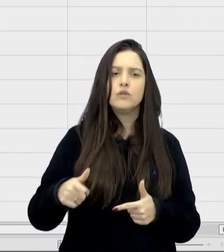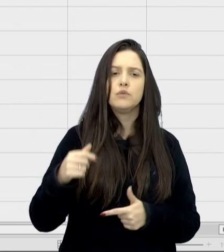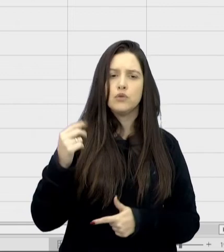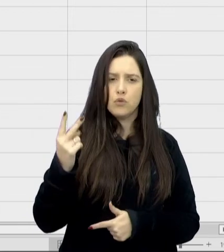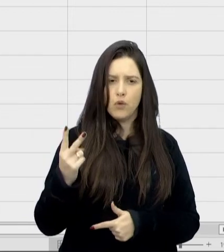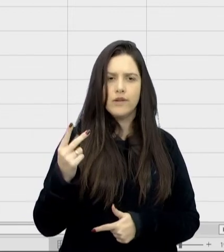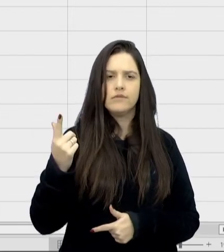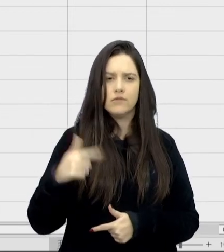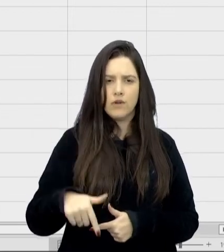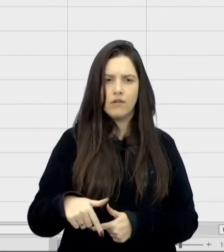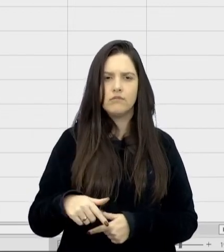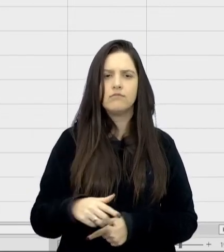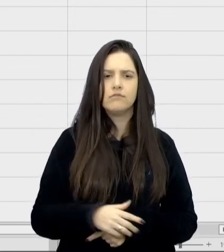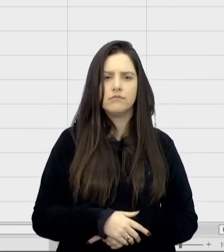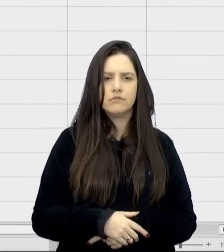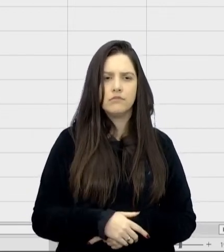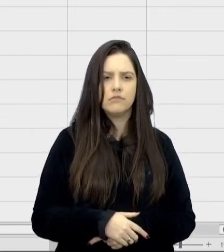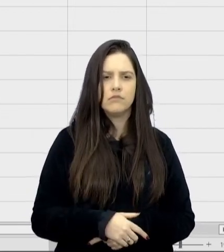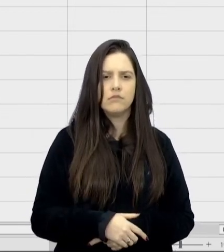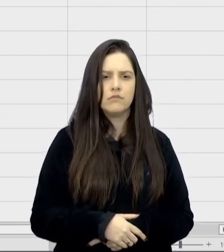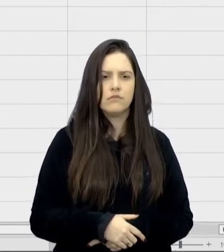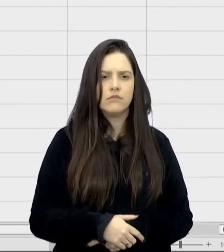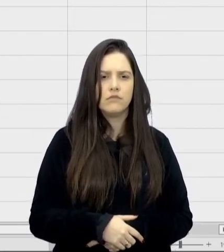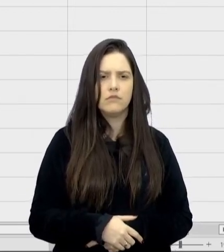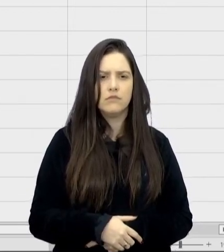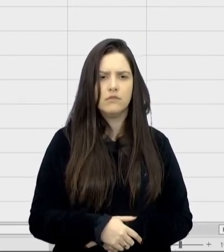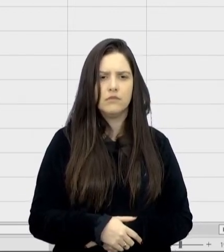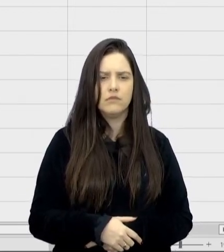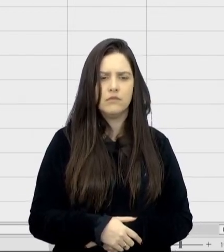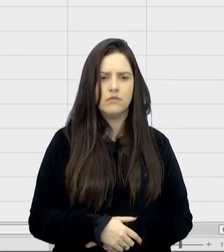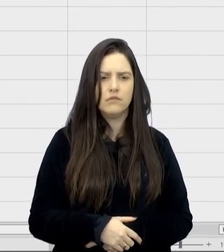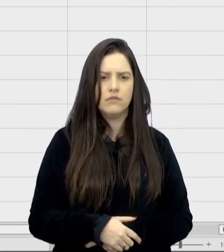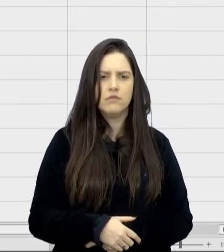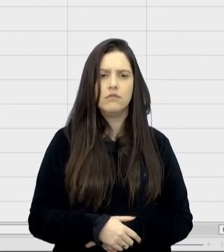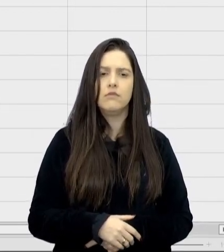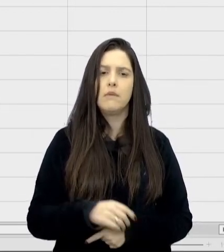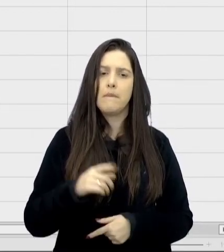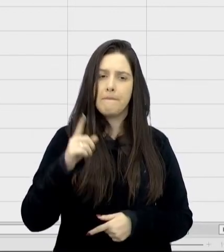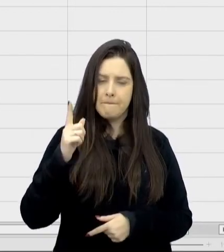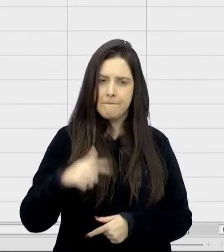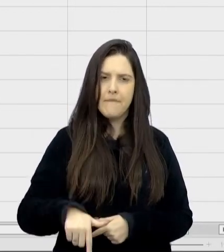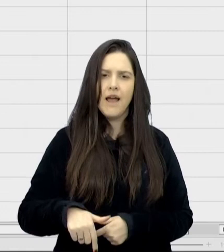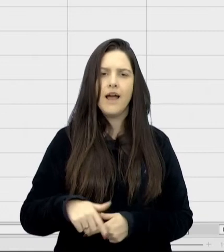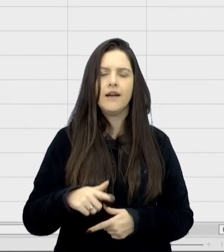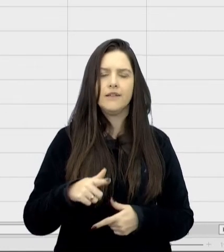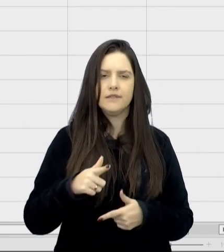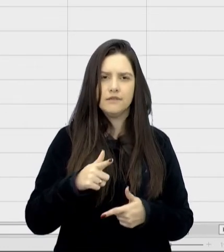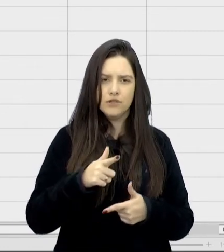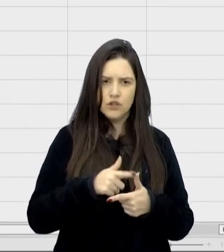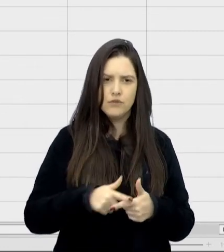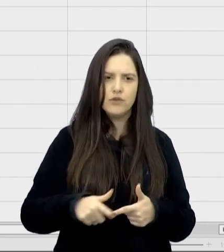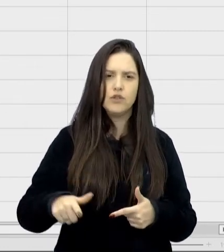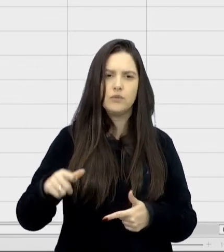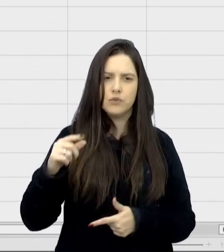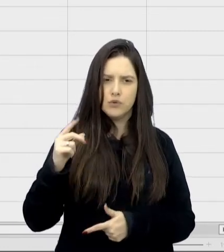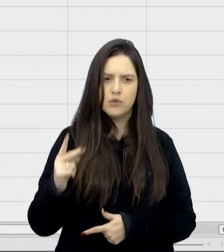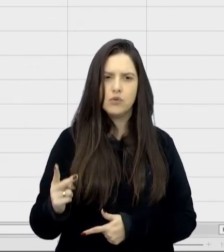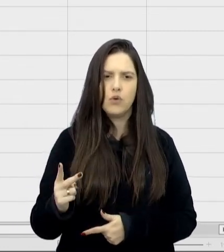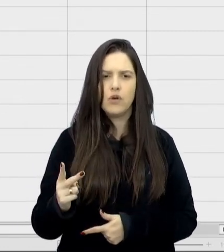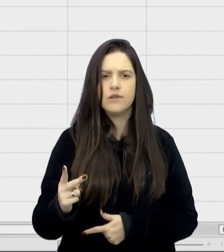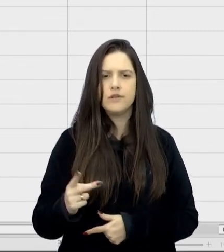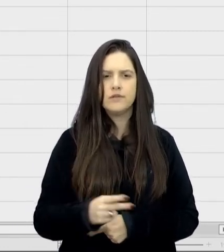2 gramas aí. Então, a gente vai ter 125 gramas. Passado mais uma unidade de tempo, a gente vai ter o valor